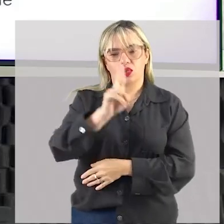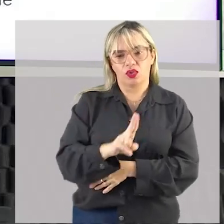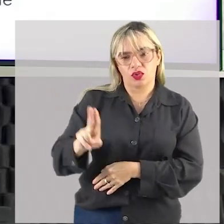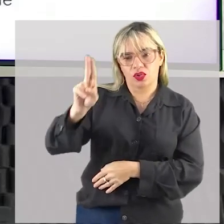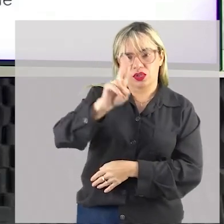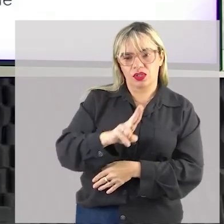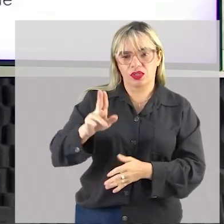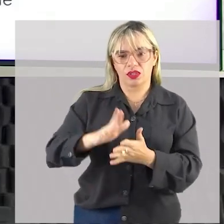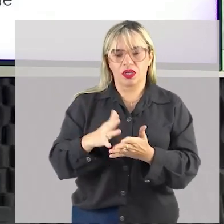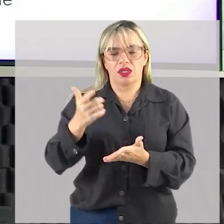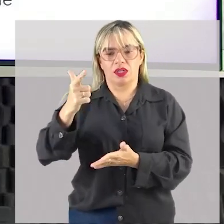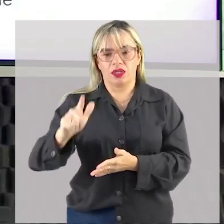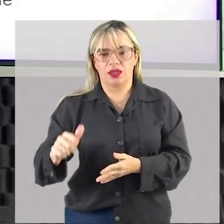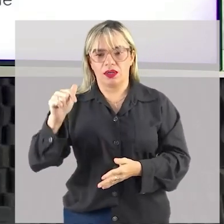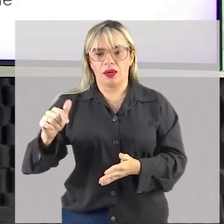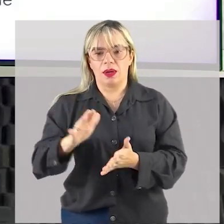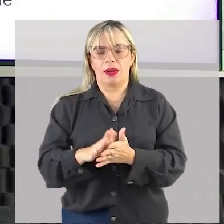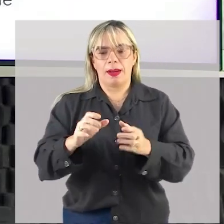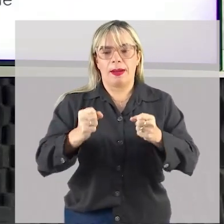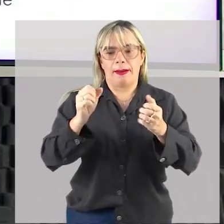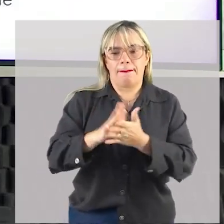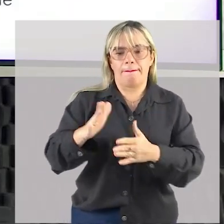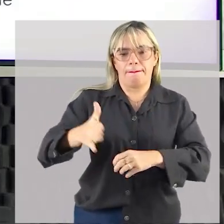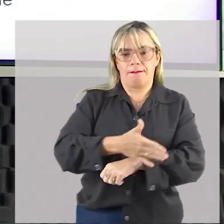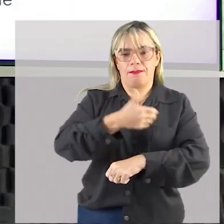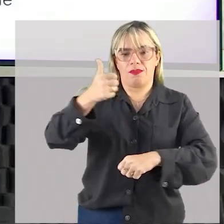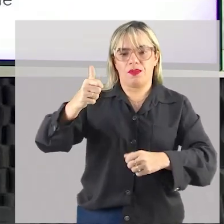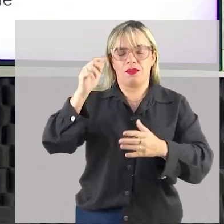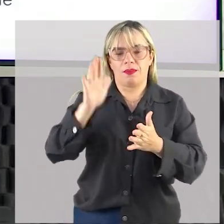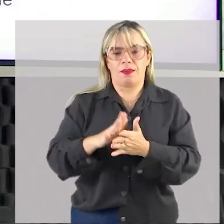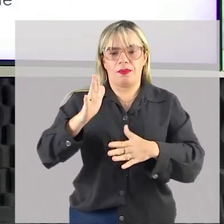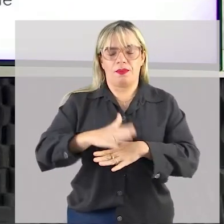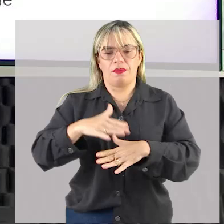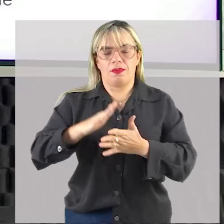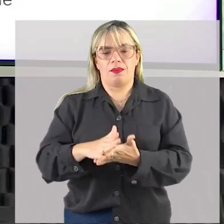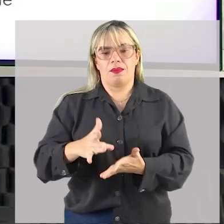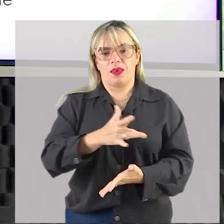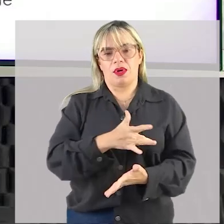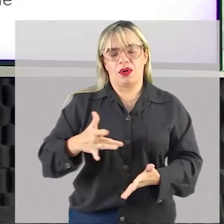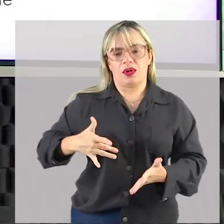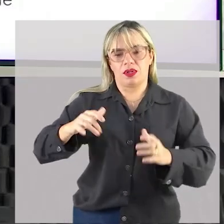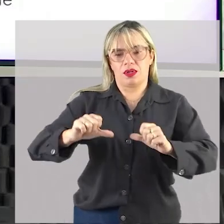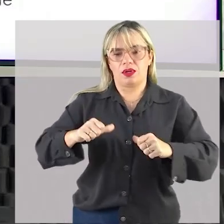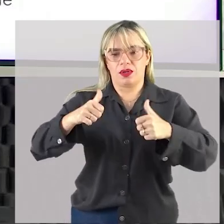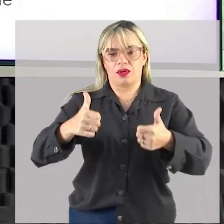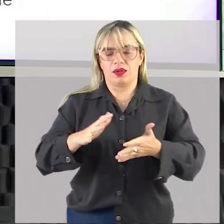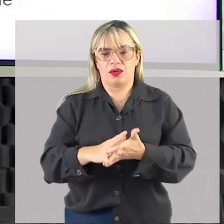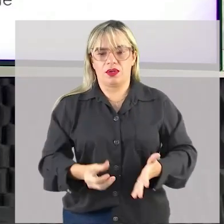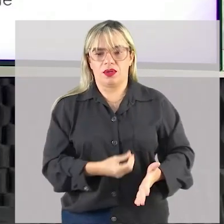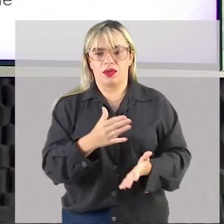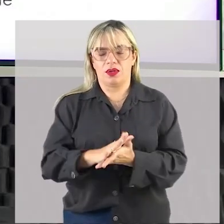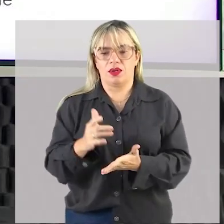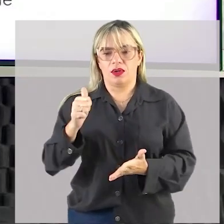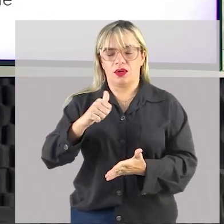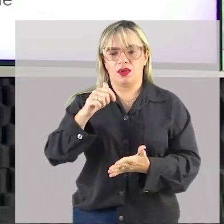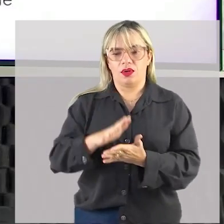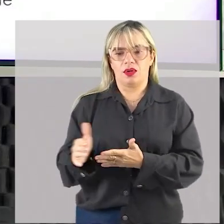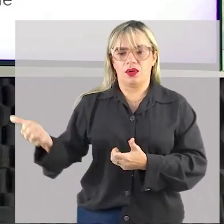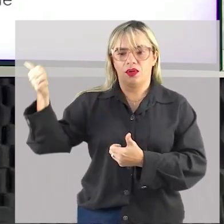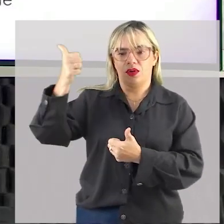pode-se melhorar ainda mais a qualidade de vida. Como? Substituindo